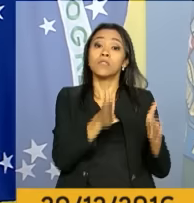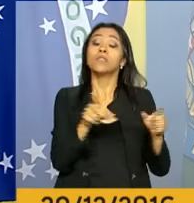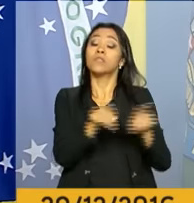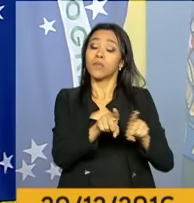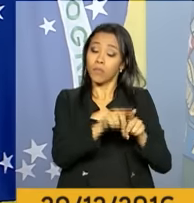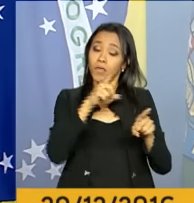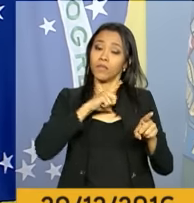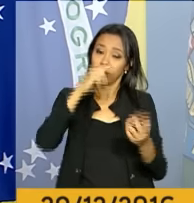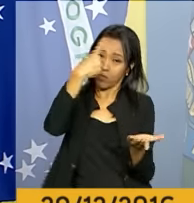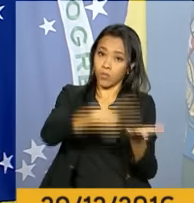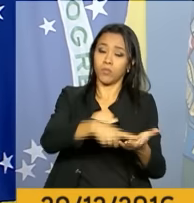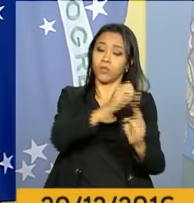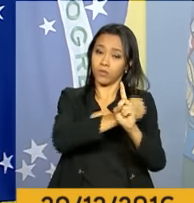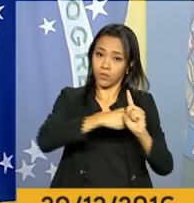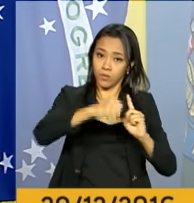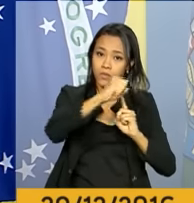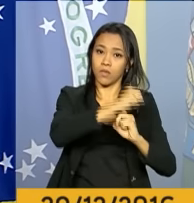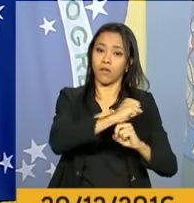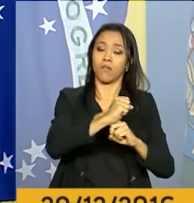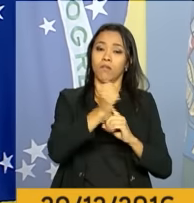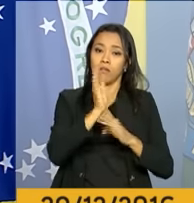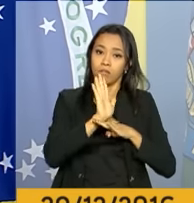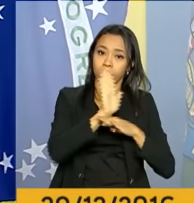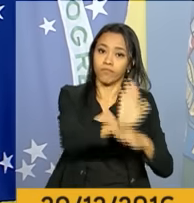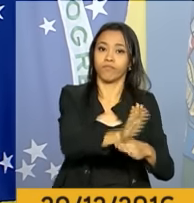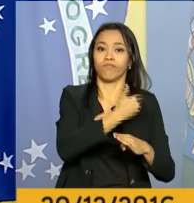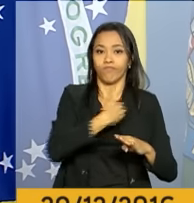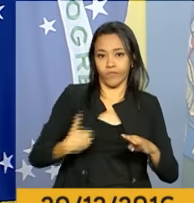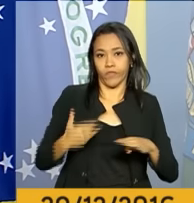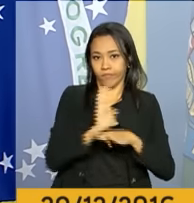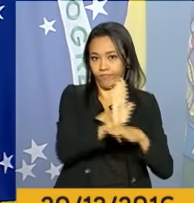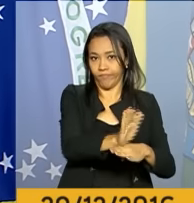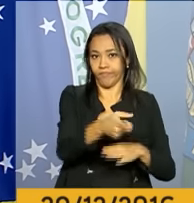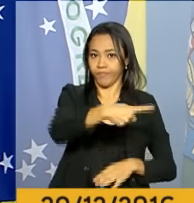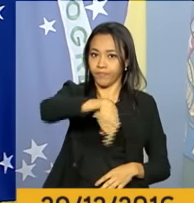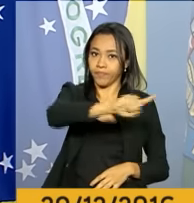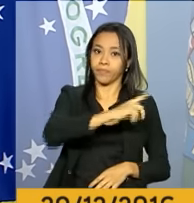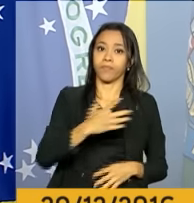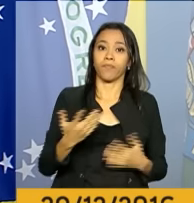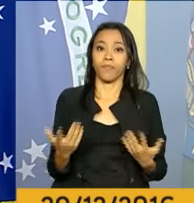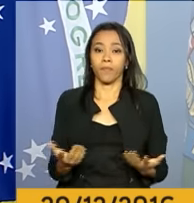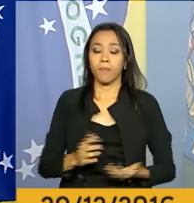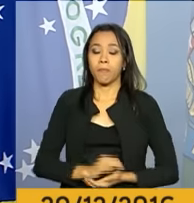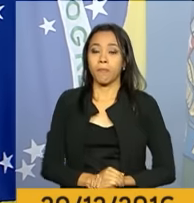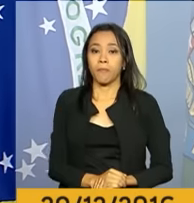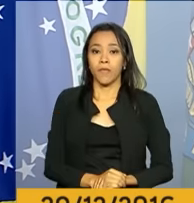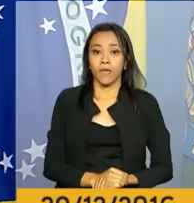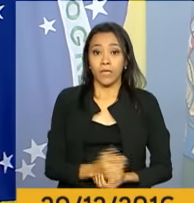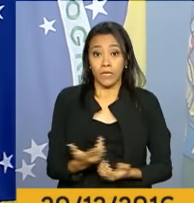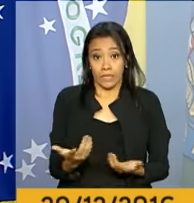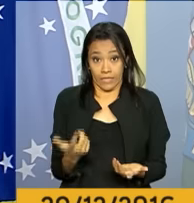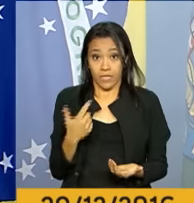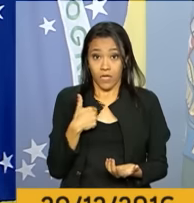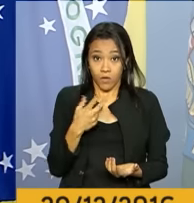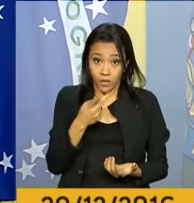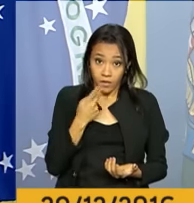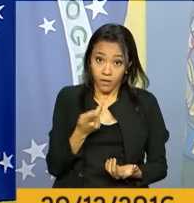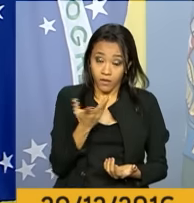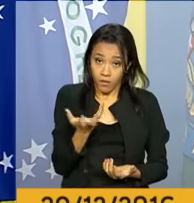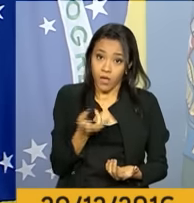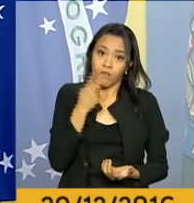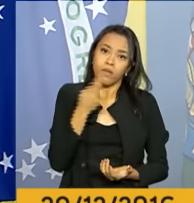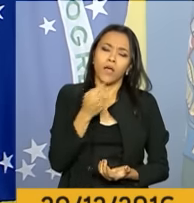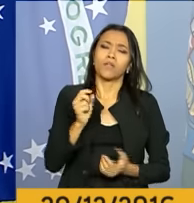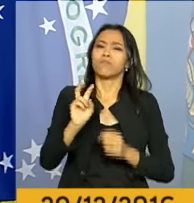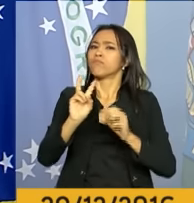responsabilidade social do governo neste particular eu quero tocar num tema que foi